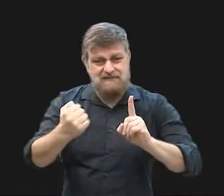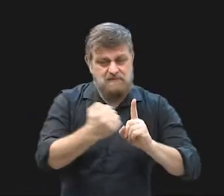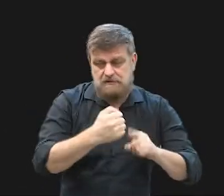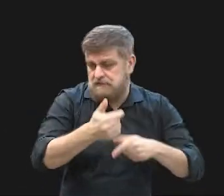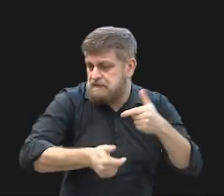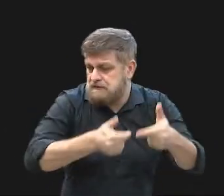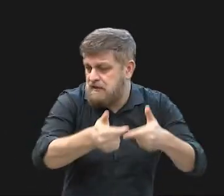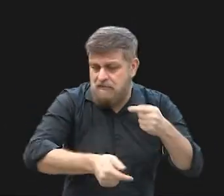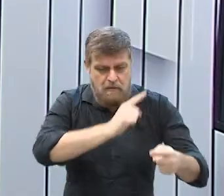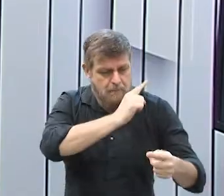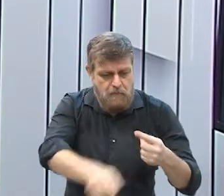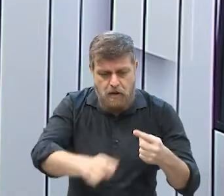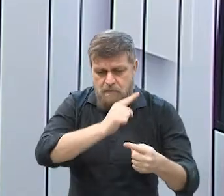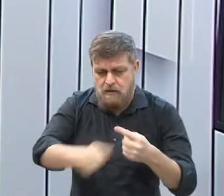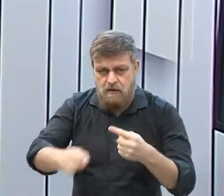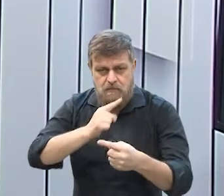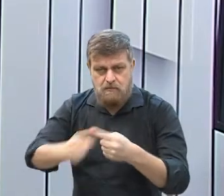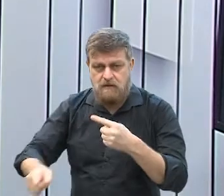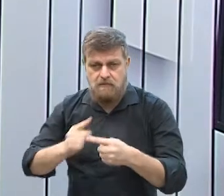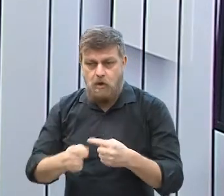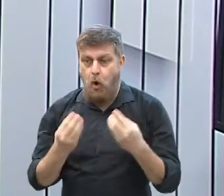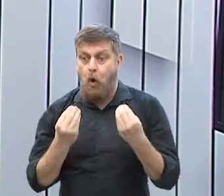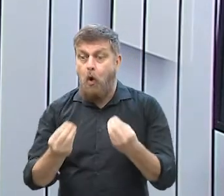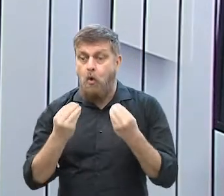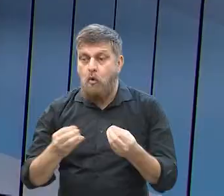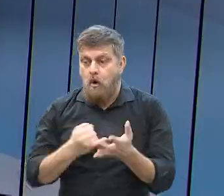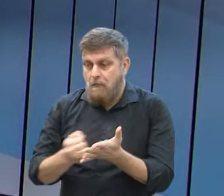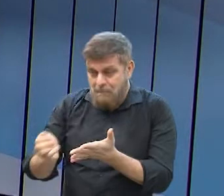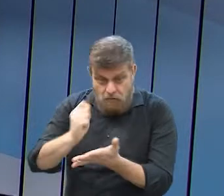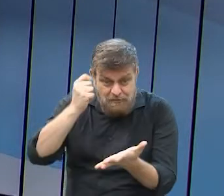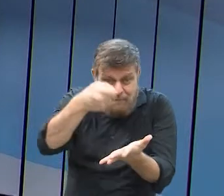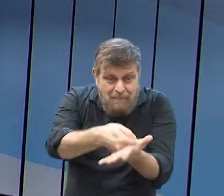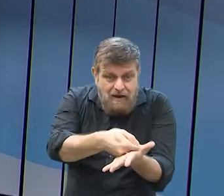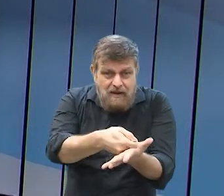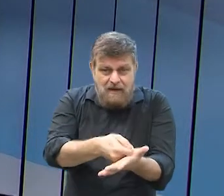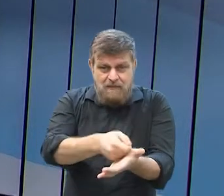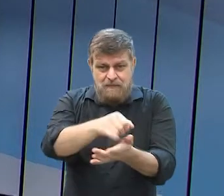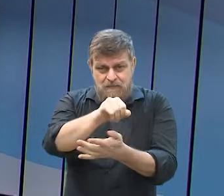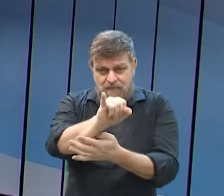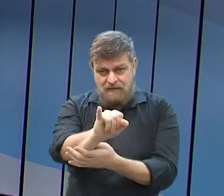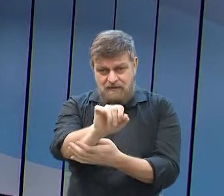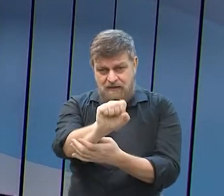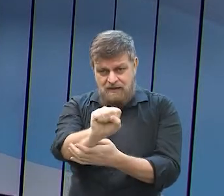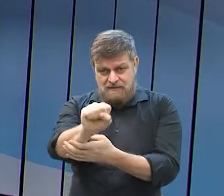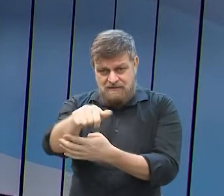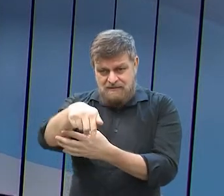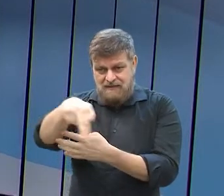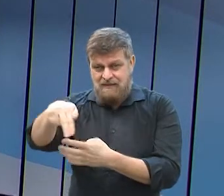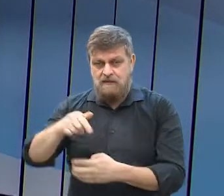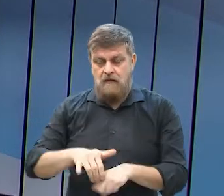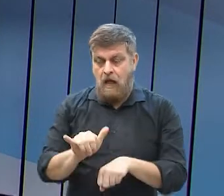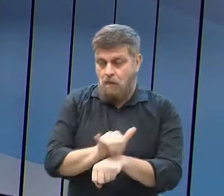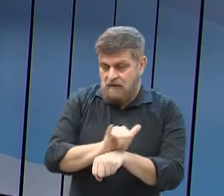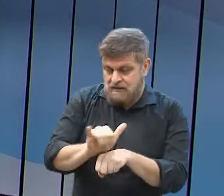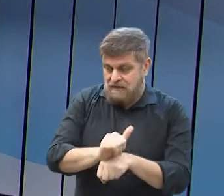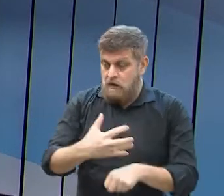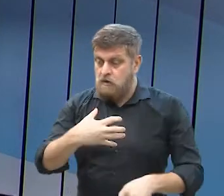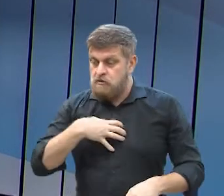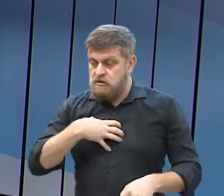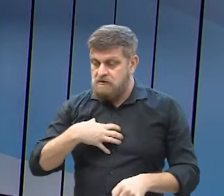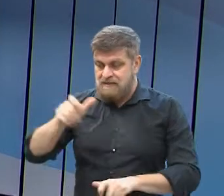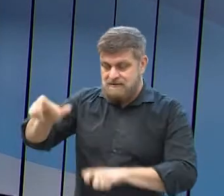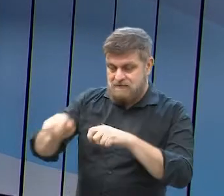atividade, que eu falei de imposto sobre serviços de qualquer natureza. Seria uma forma, então, de auxiliar